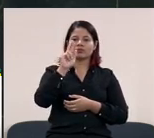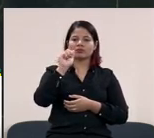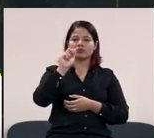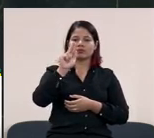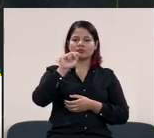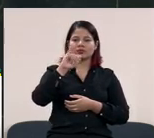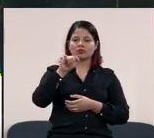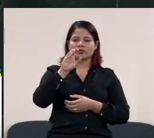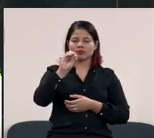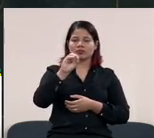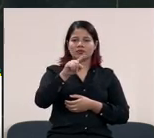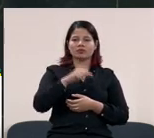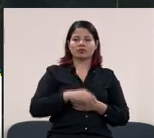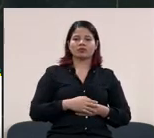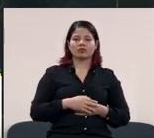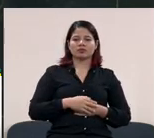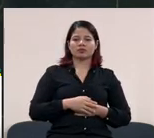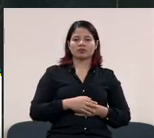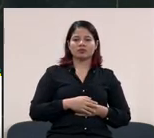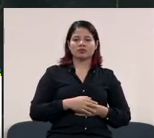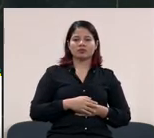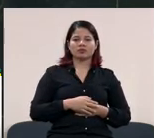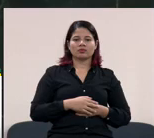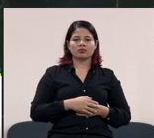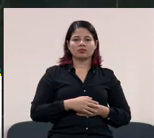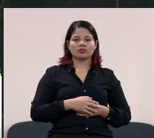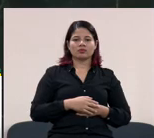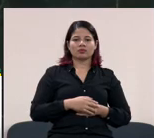Excelência falou que ele poderia falar um pouquinho?